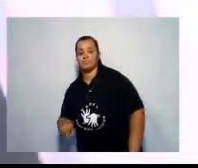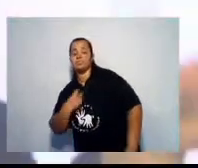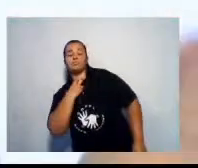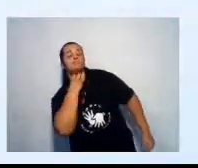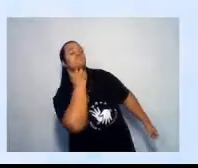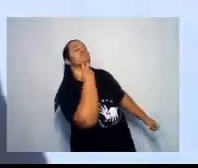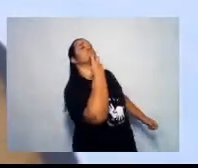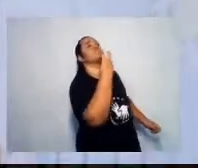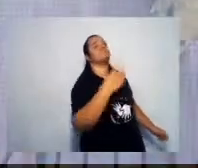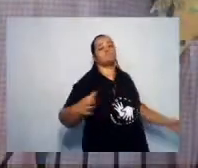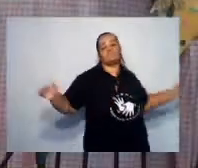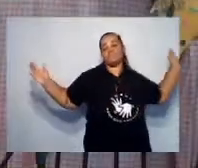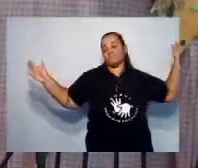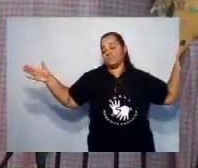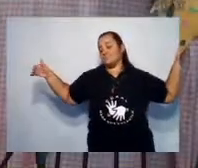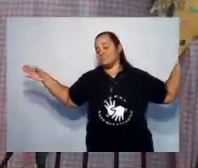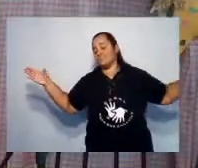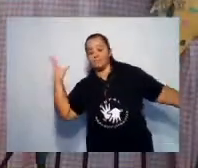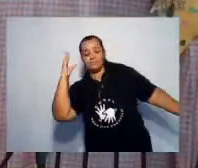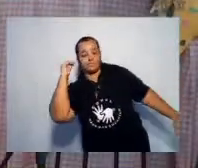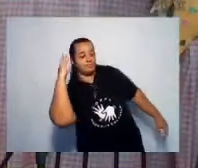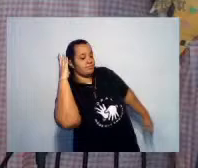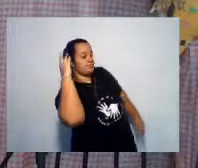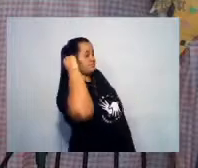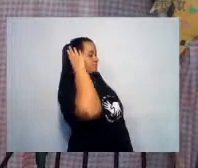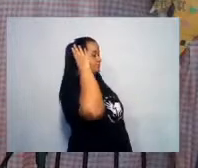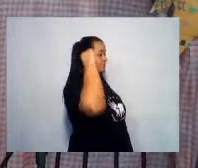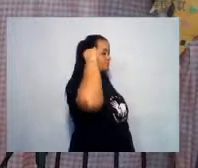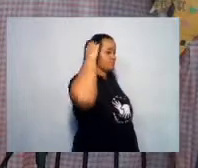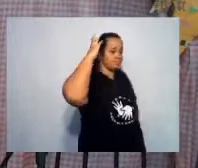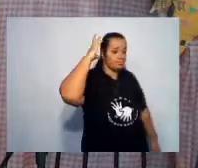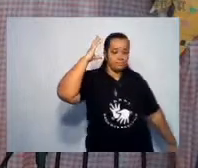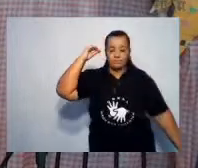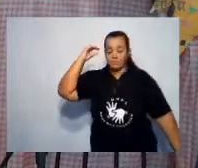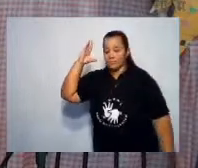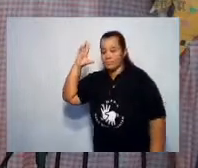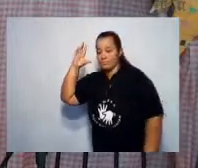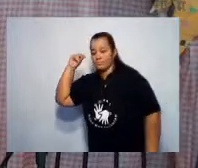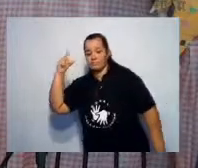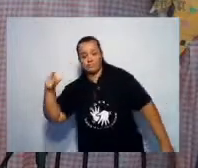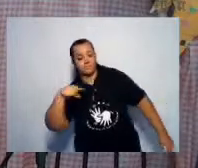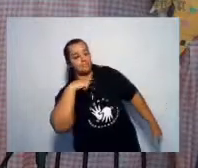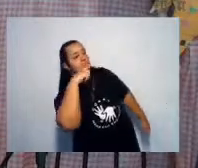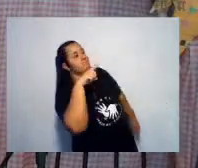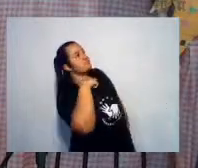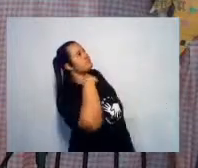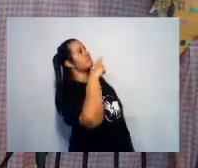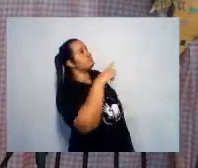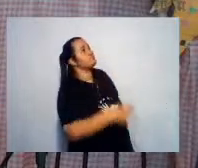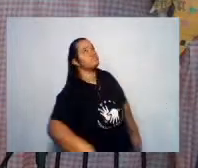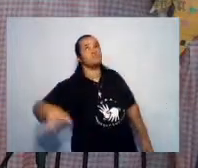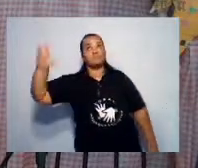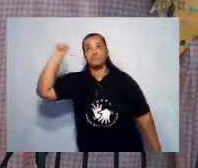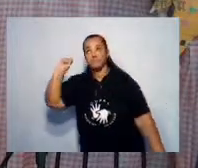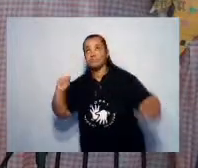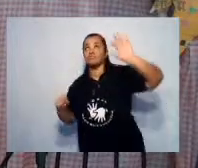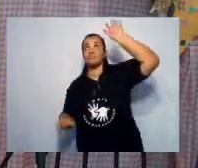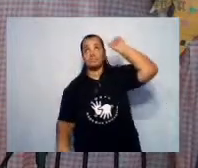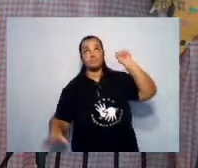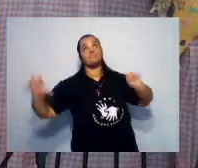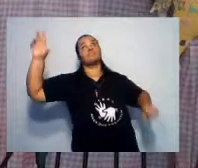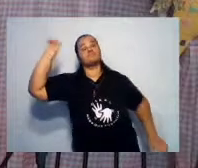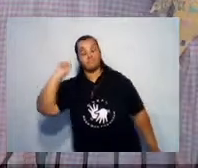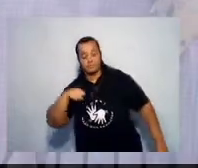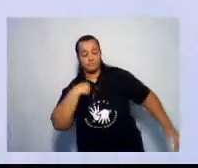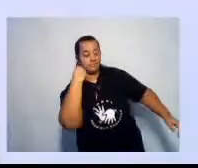A voz do anjo sussurrou no meu ouvido. Eu não duvido